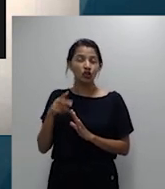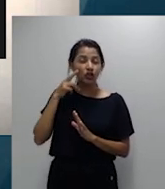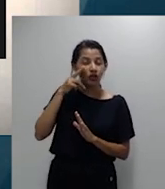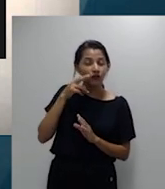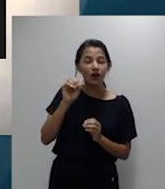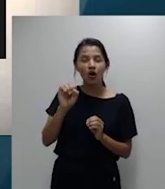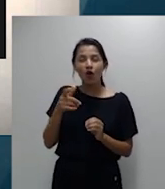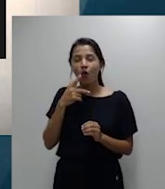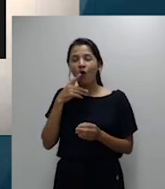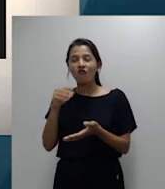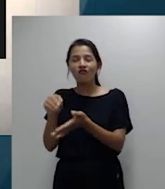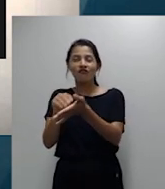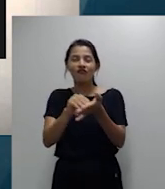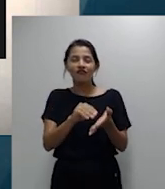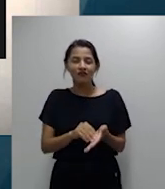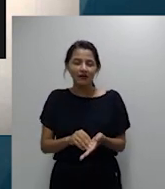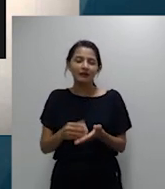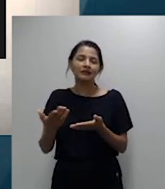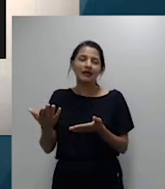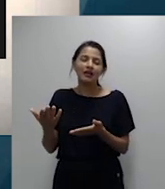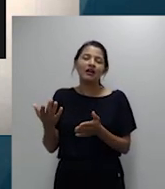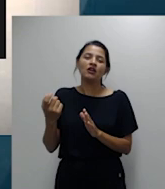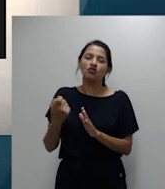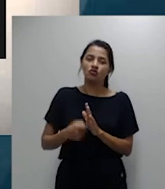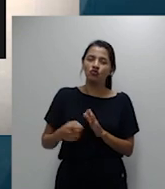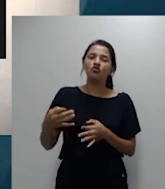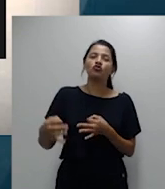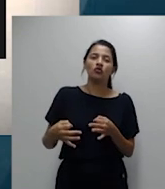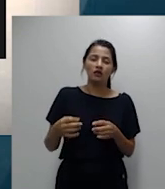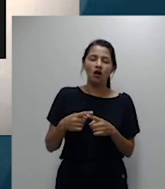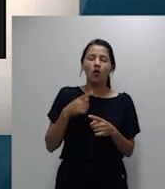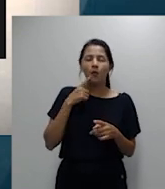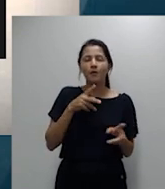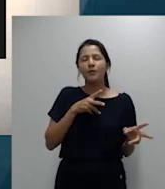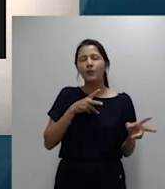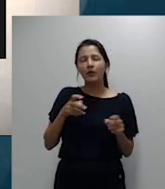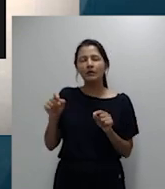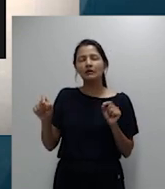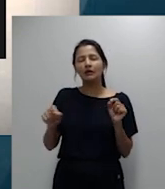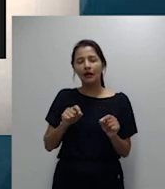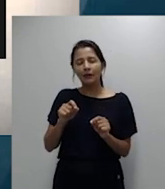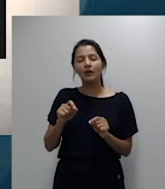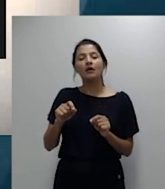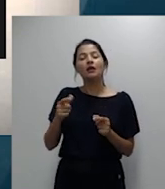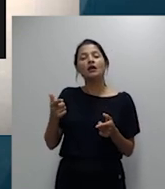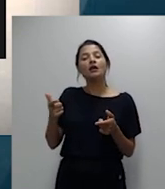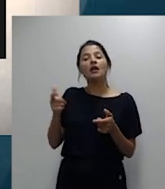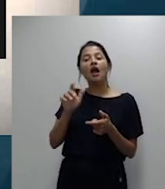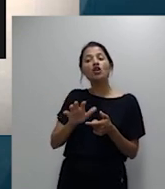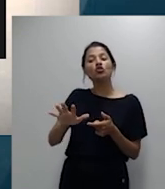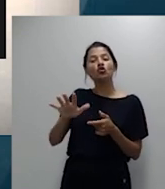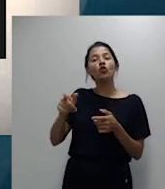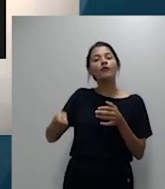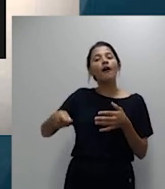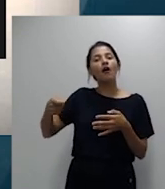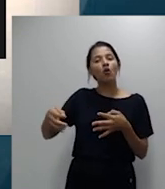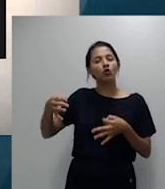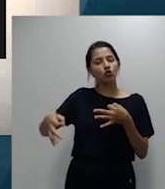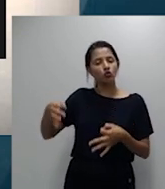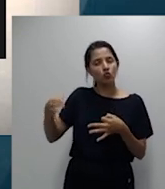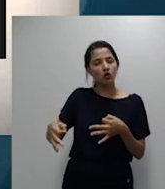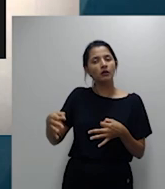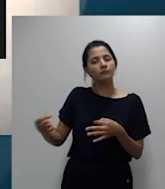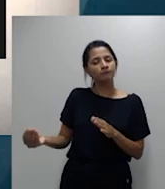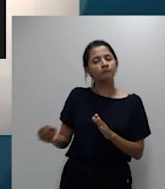insuficiência de prestação jurisdicional observa-se que a ponte Regional empregou fundamentação